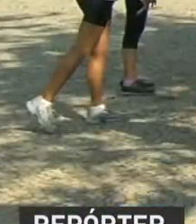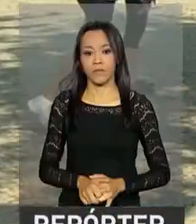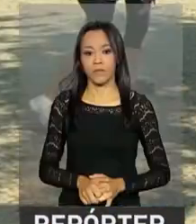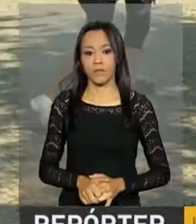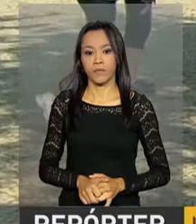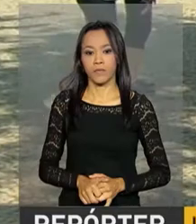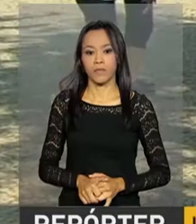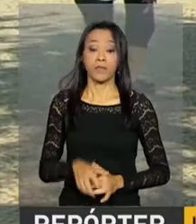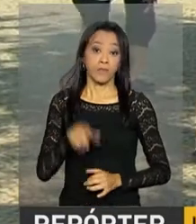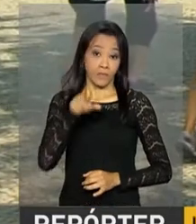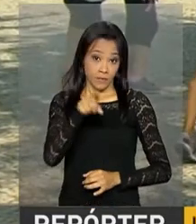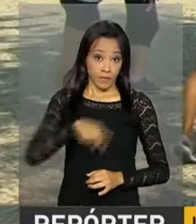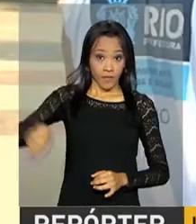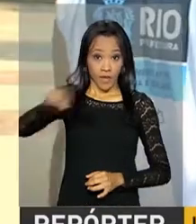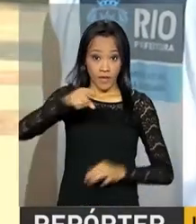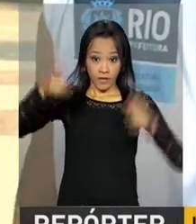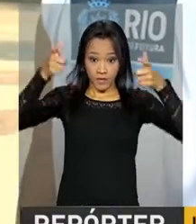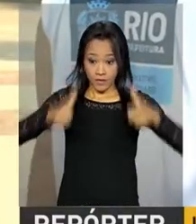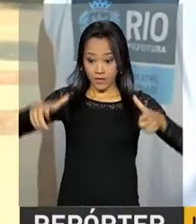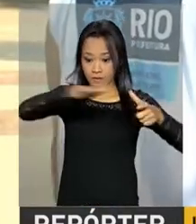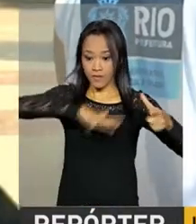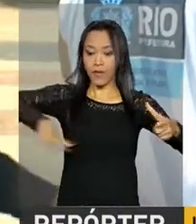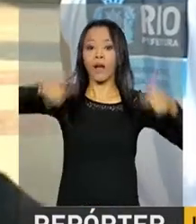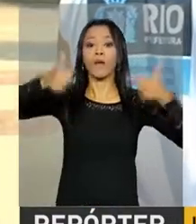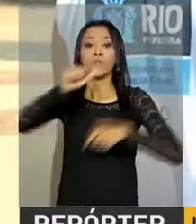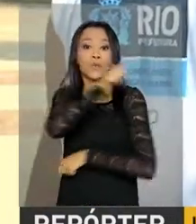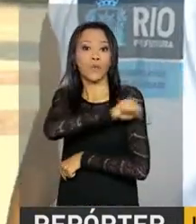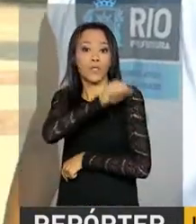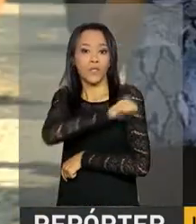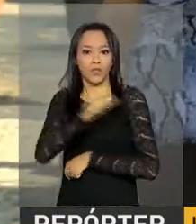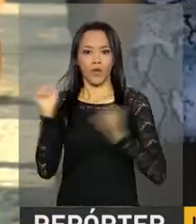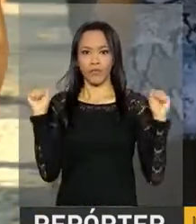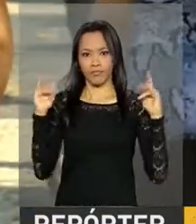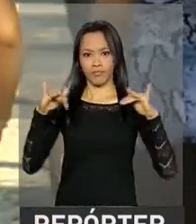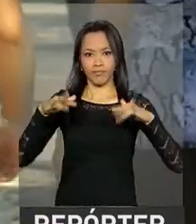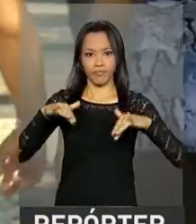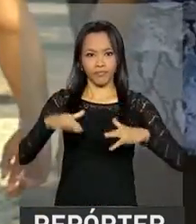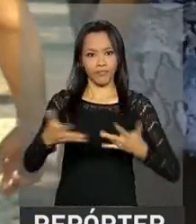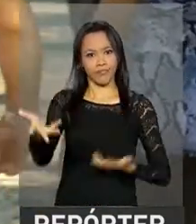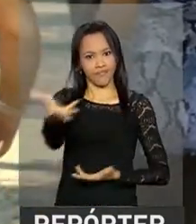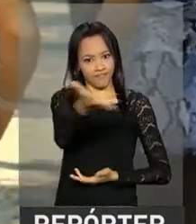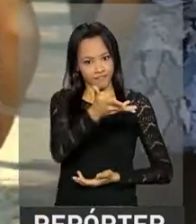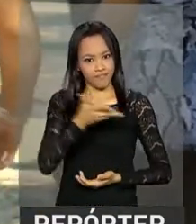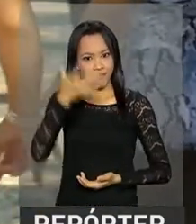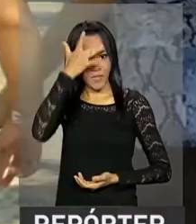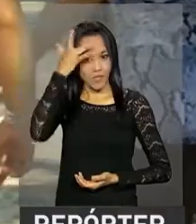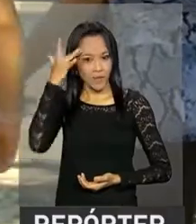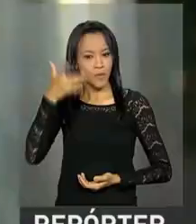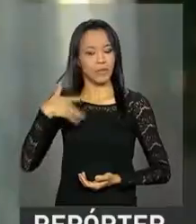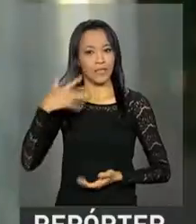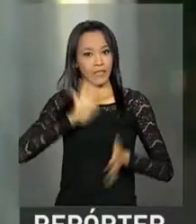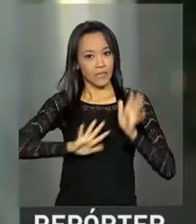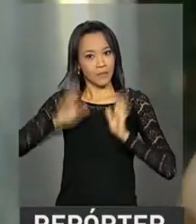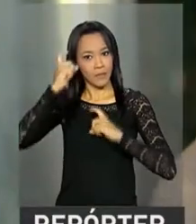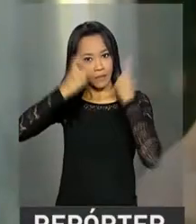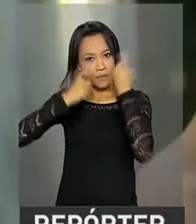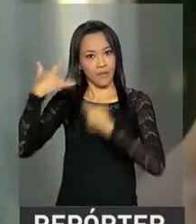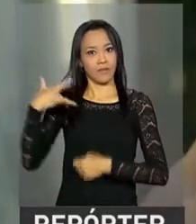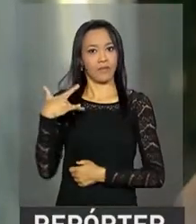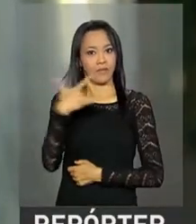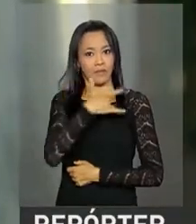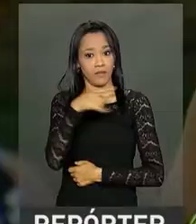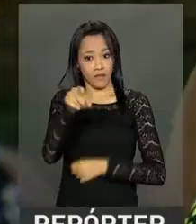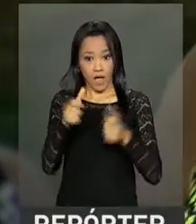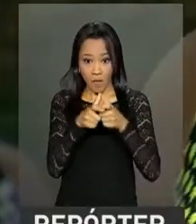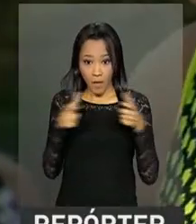Começa o dia e essa praça na zona sul do Rio de Janeiro já está assim, cheia de gente cuidando da saúde. A maioria das